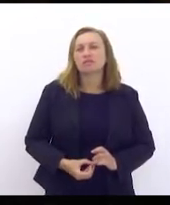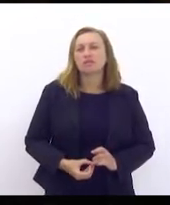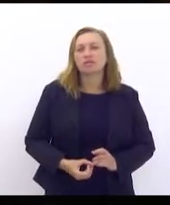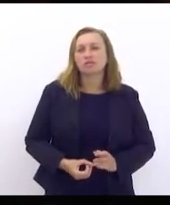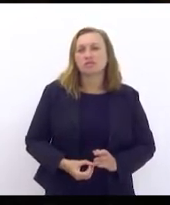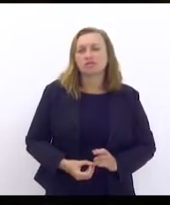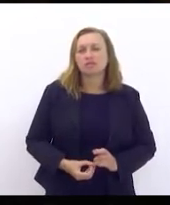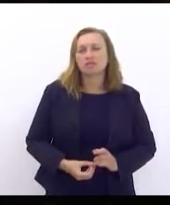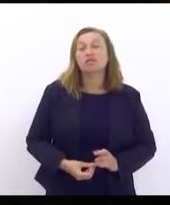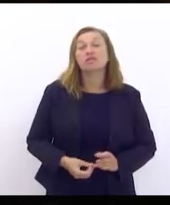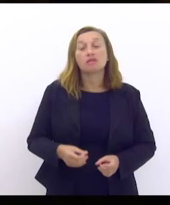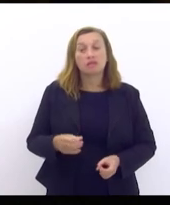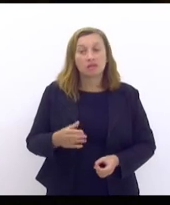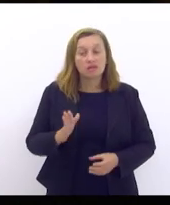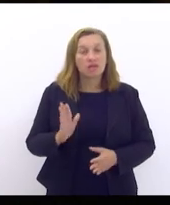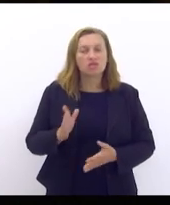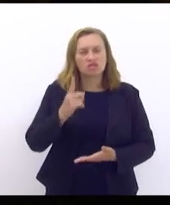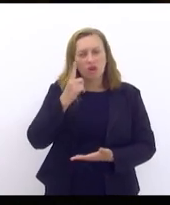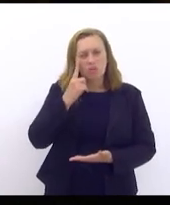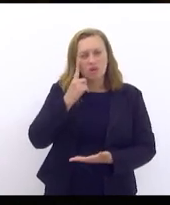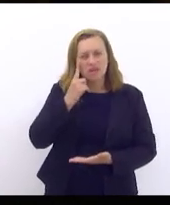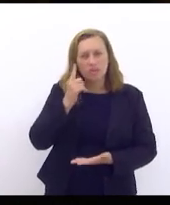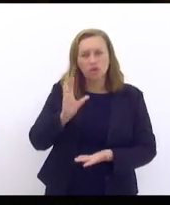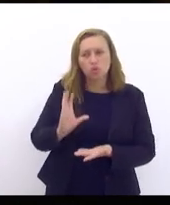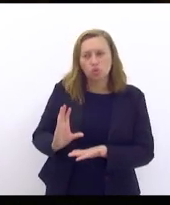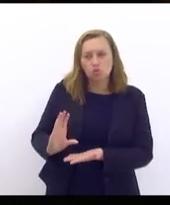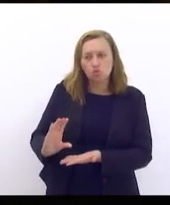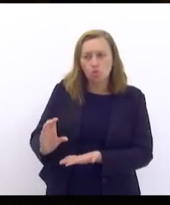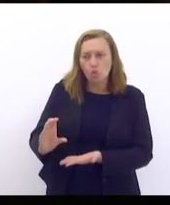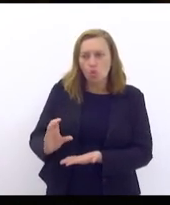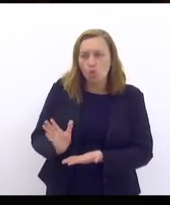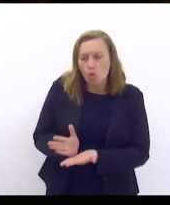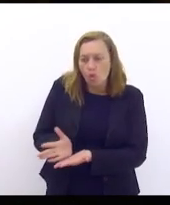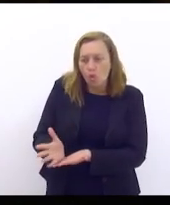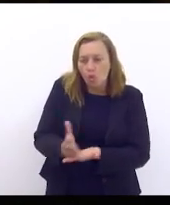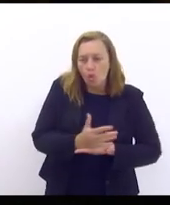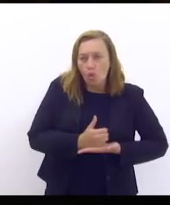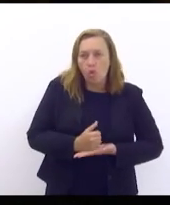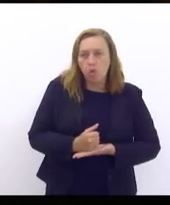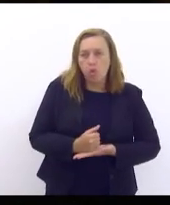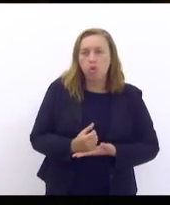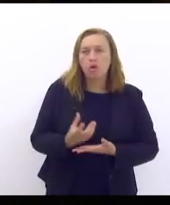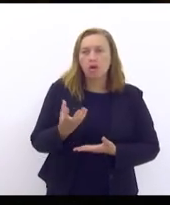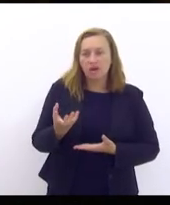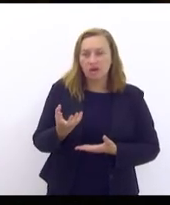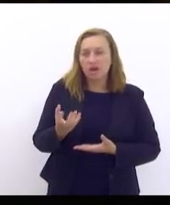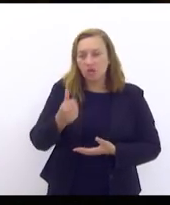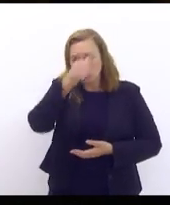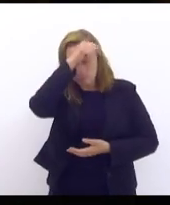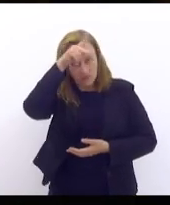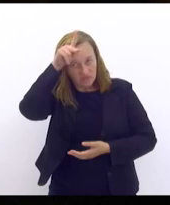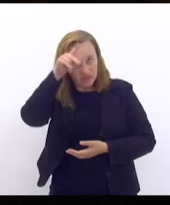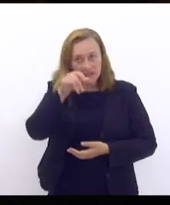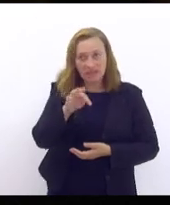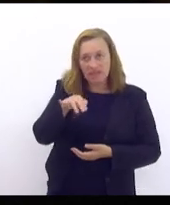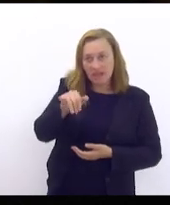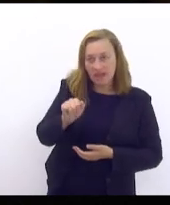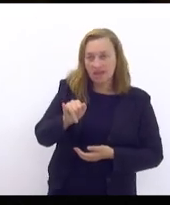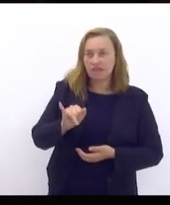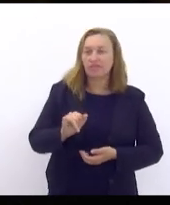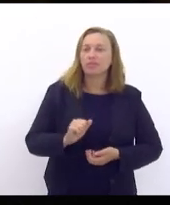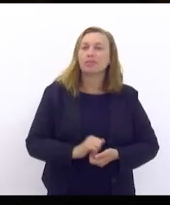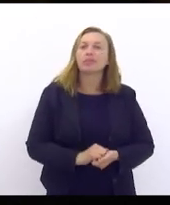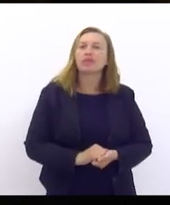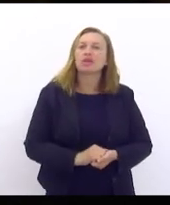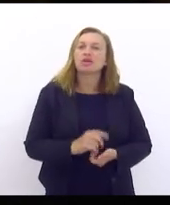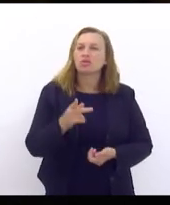do lucro dessa máfia que o prefeito quer implantar em Itatiaia. É isso mesmo, estimativa. E